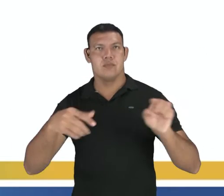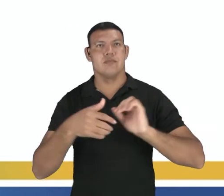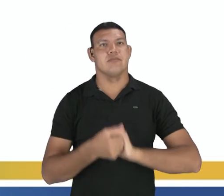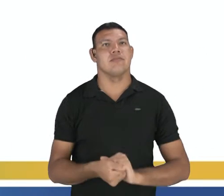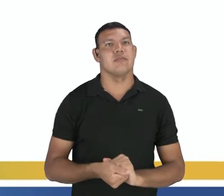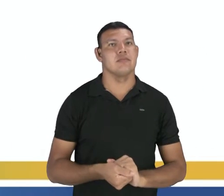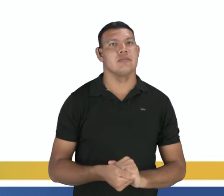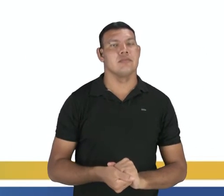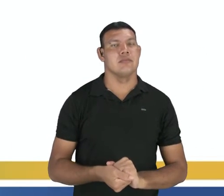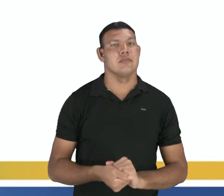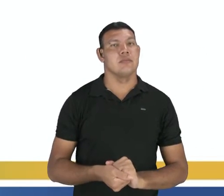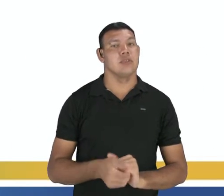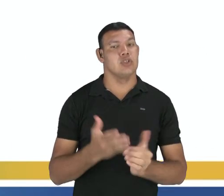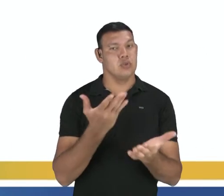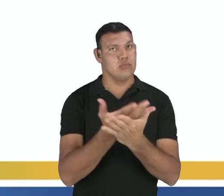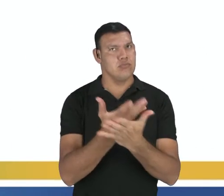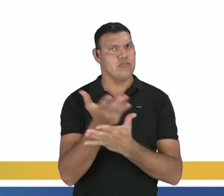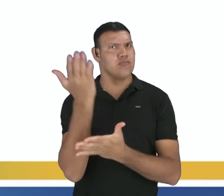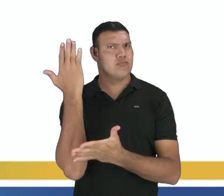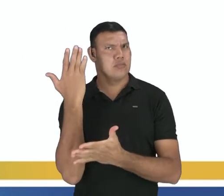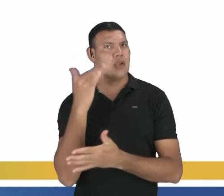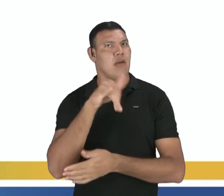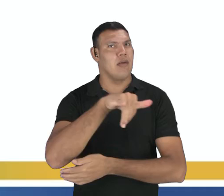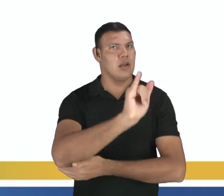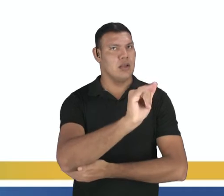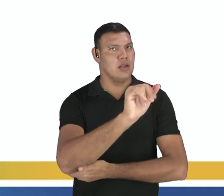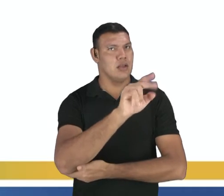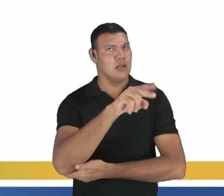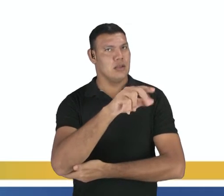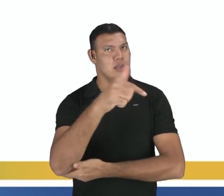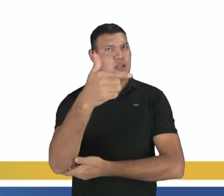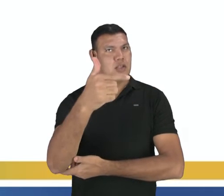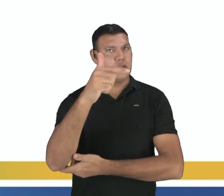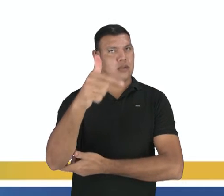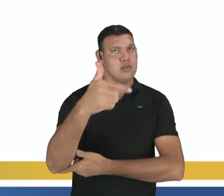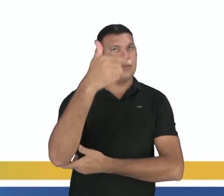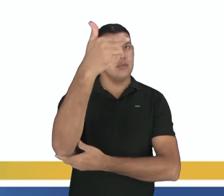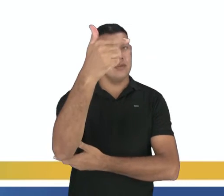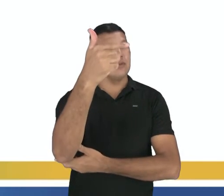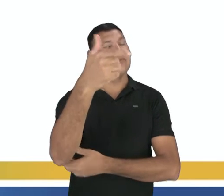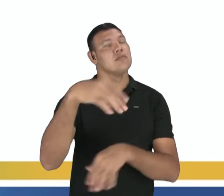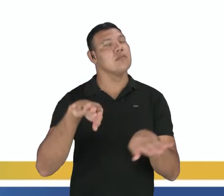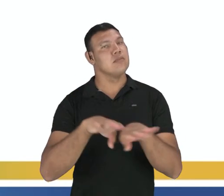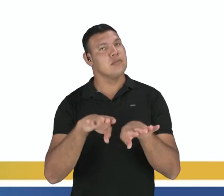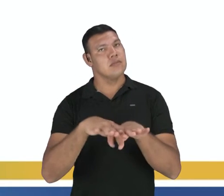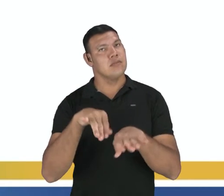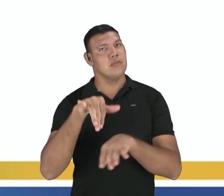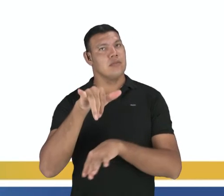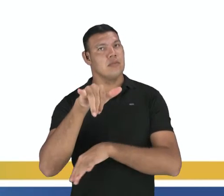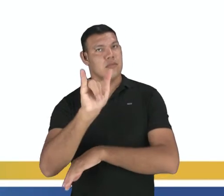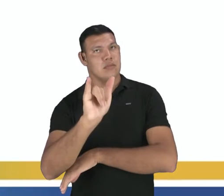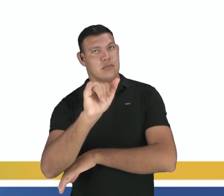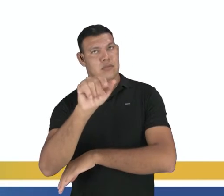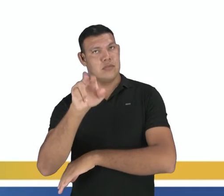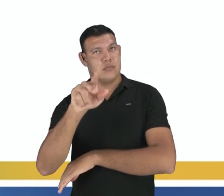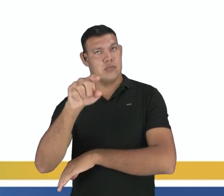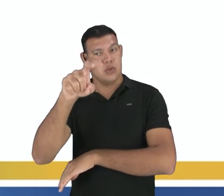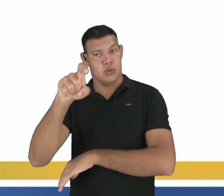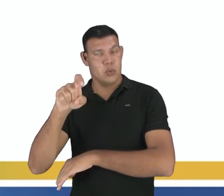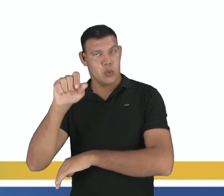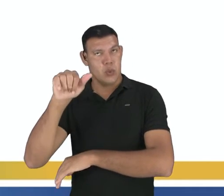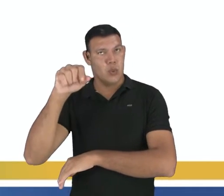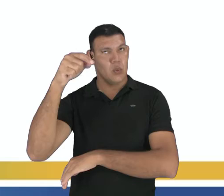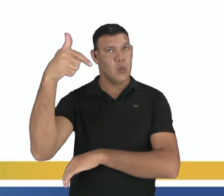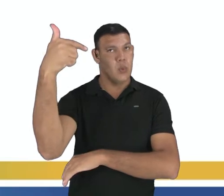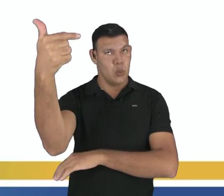estudado anteriormente, de y igual a 2 elevado a x e também do x elevado ao quadrado. E